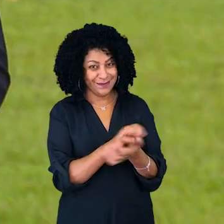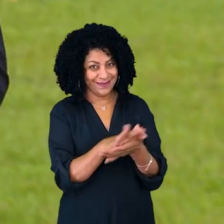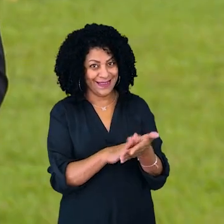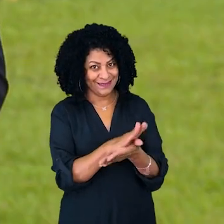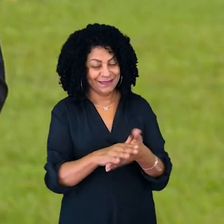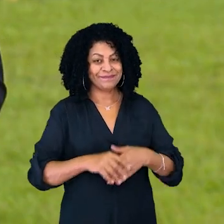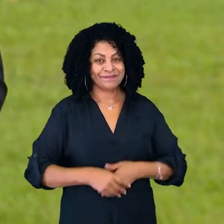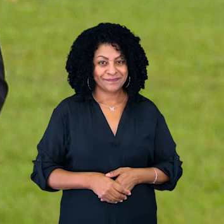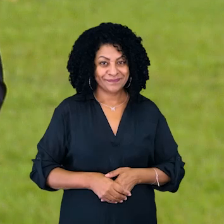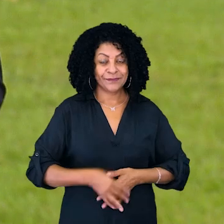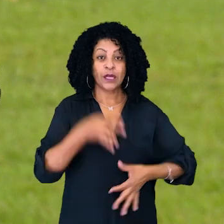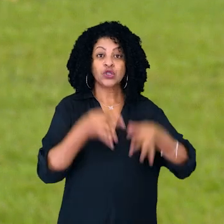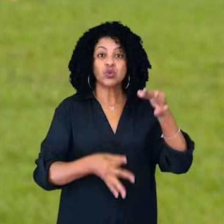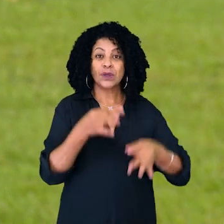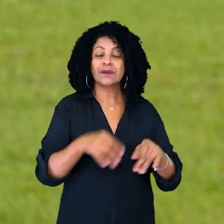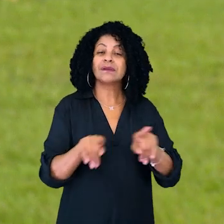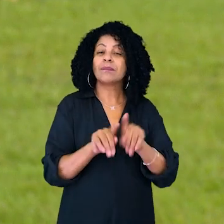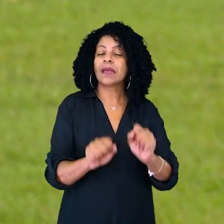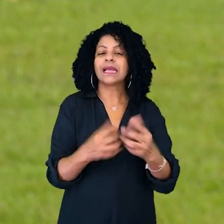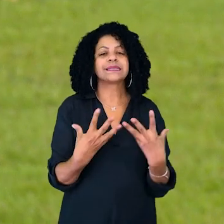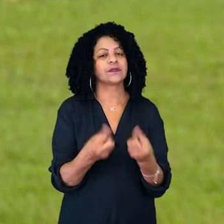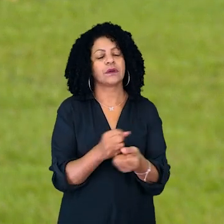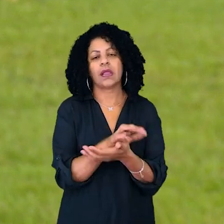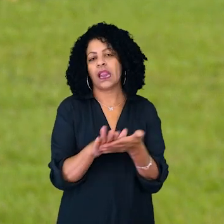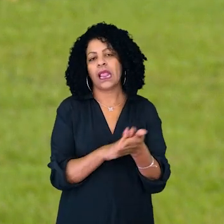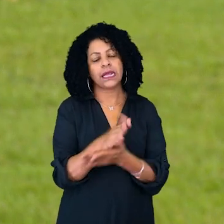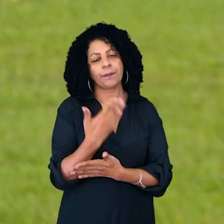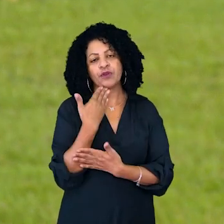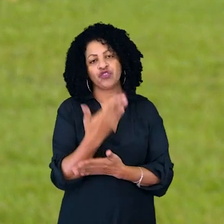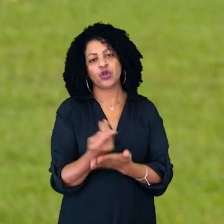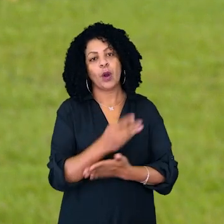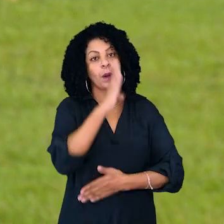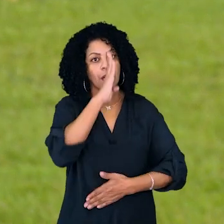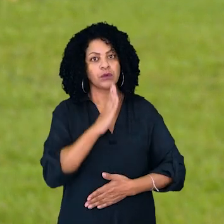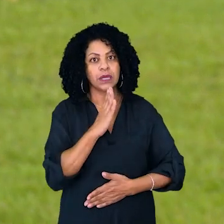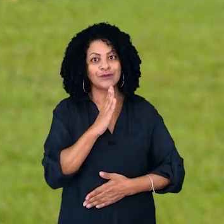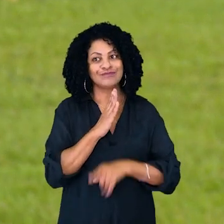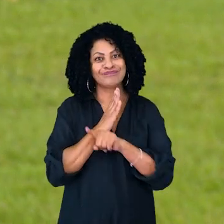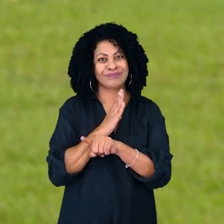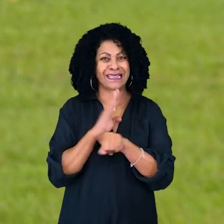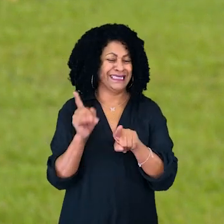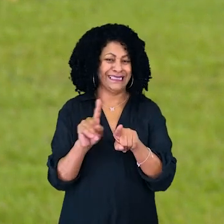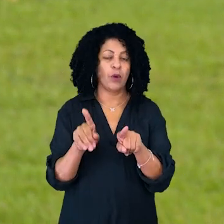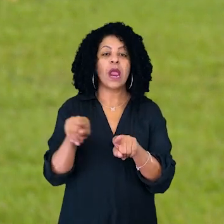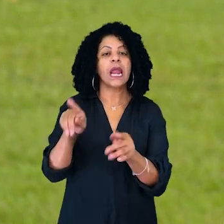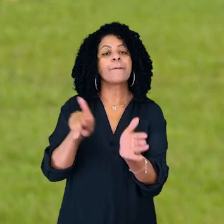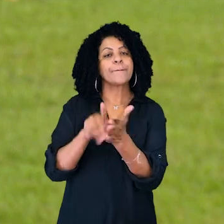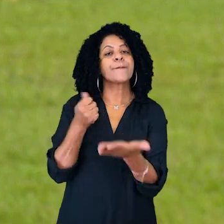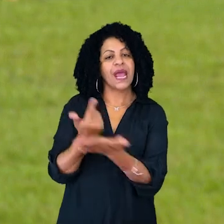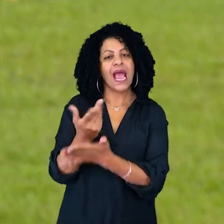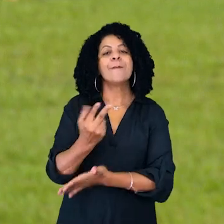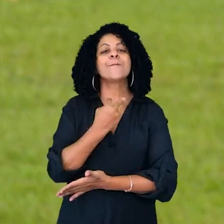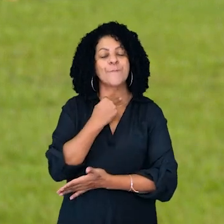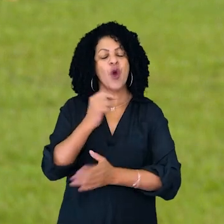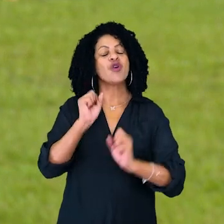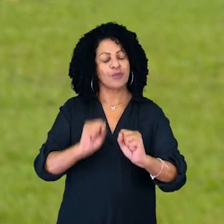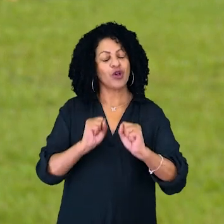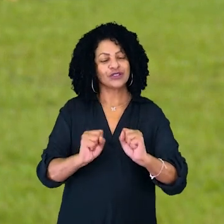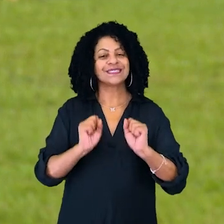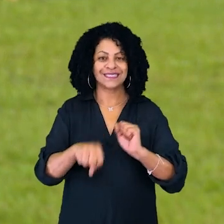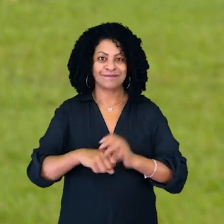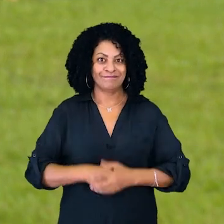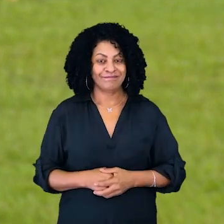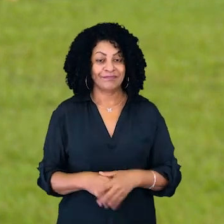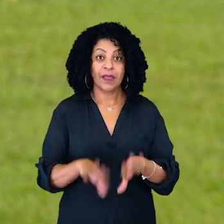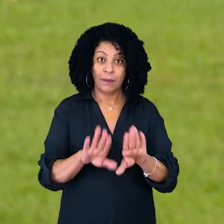rejeitados. O juízo de primeiro grau também negou o pedido de gratuidade de justiça feito pelo ex-diretor